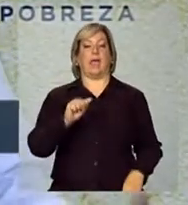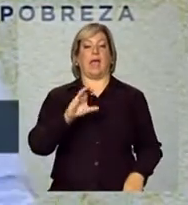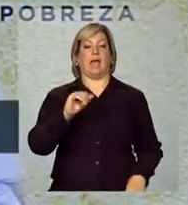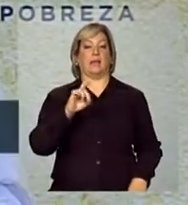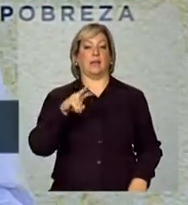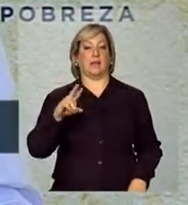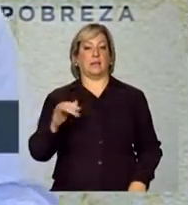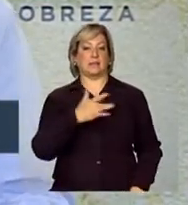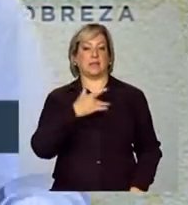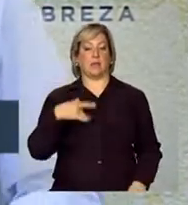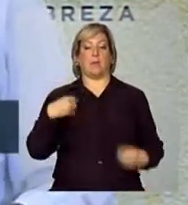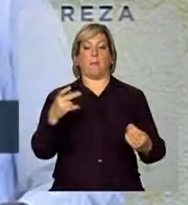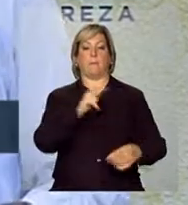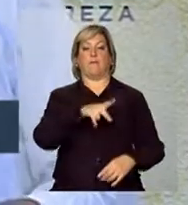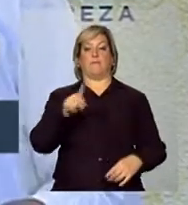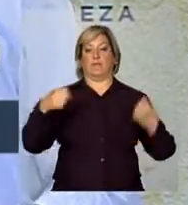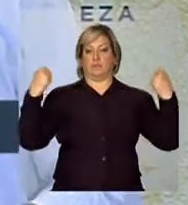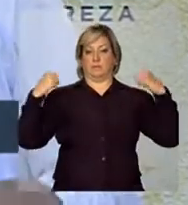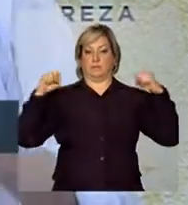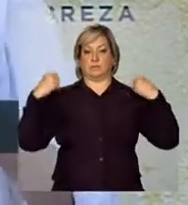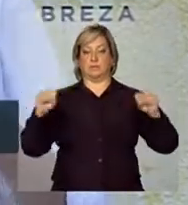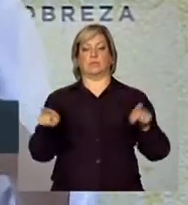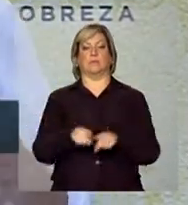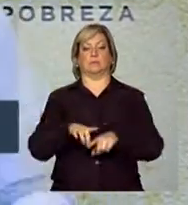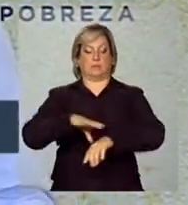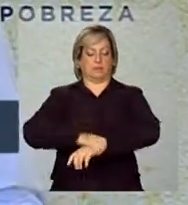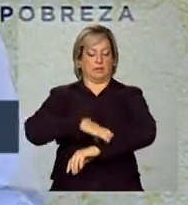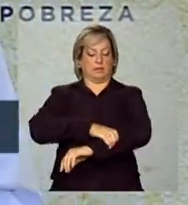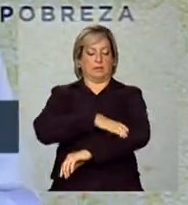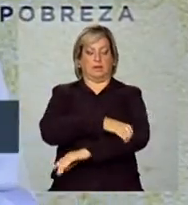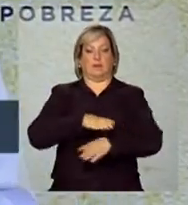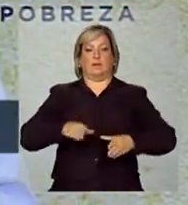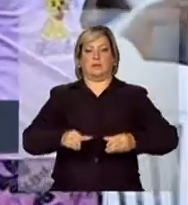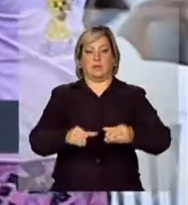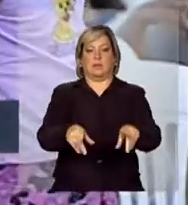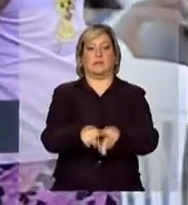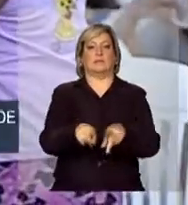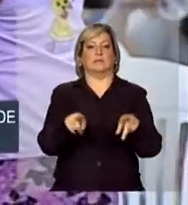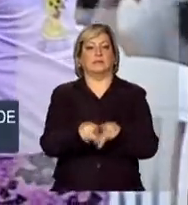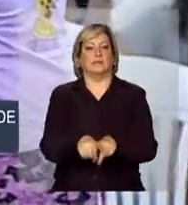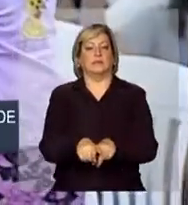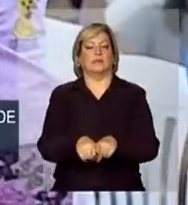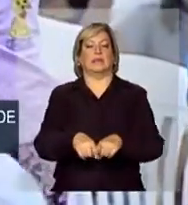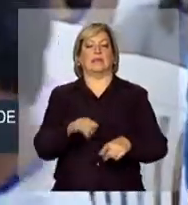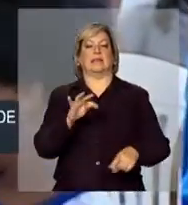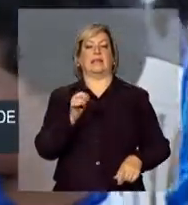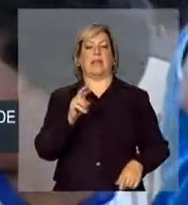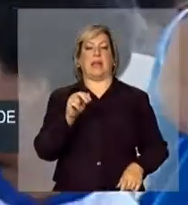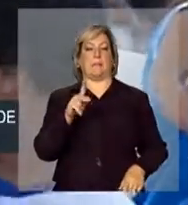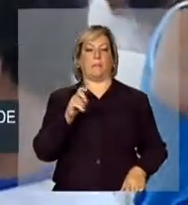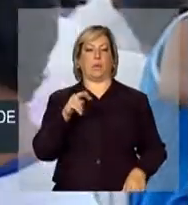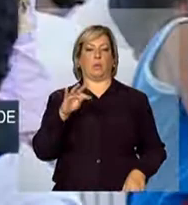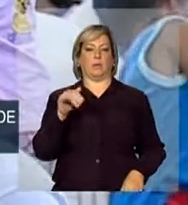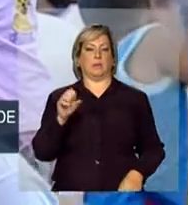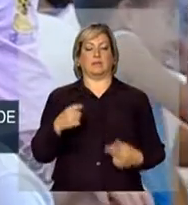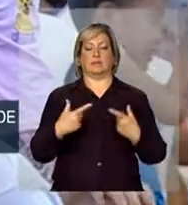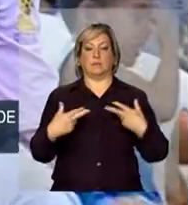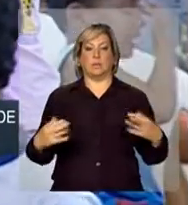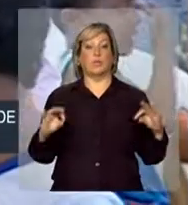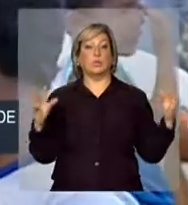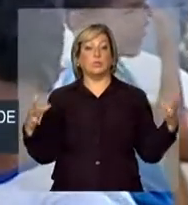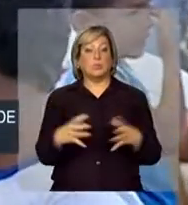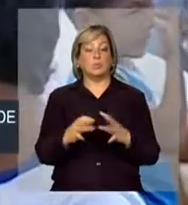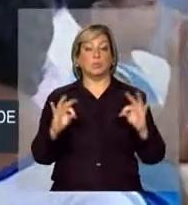levar professores de educação física fisioterapeutas terapeutas ocupacionais junto com a comunidade